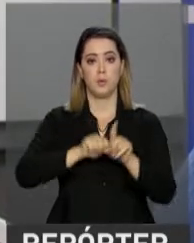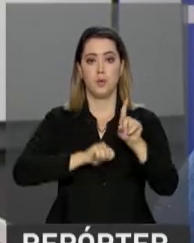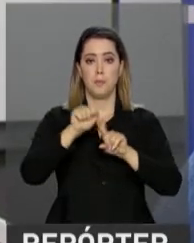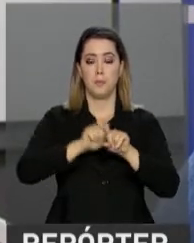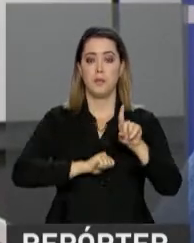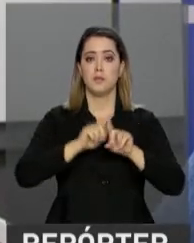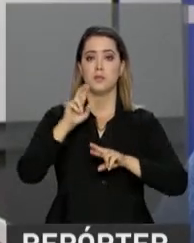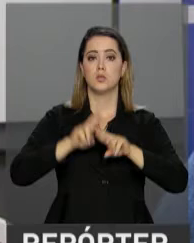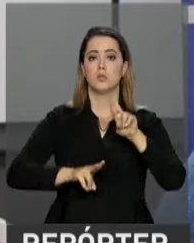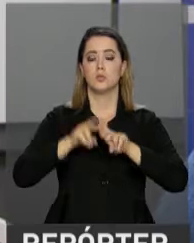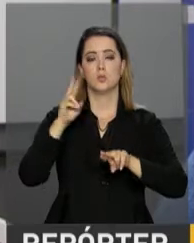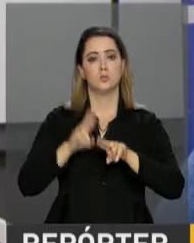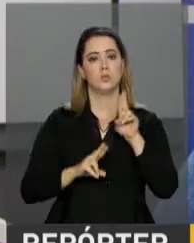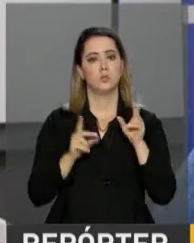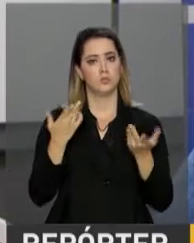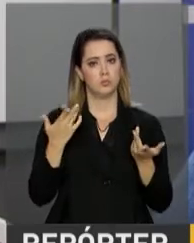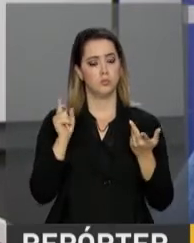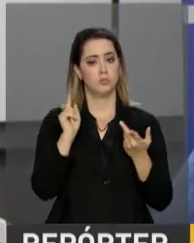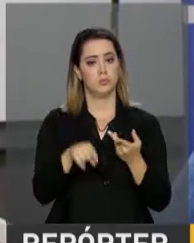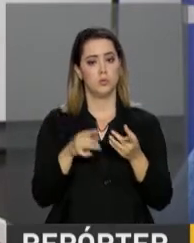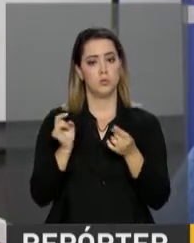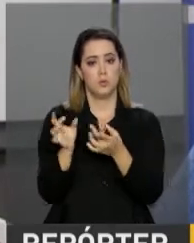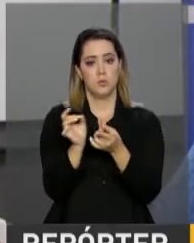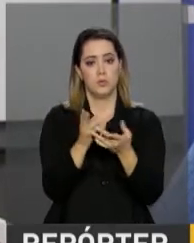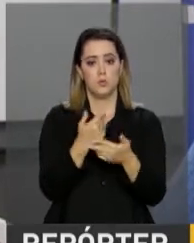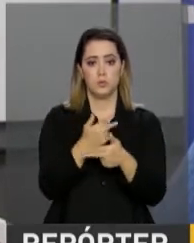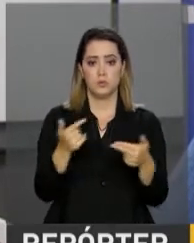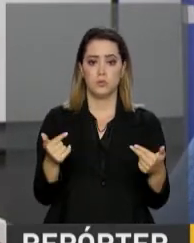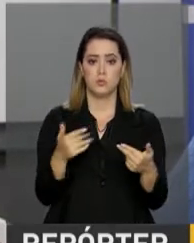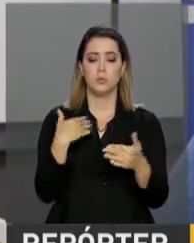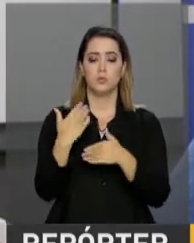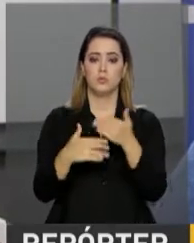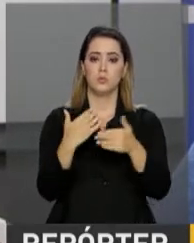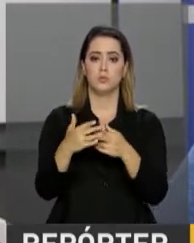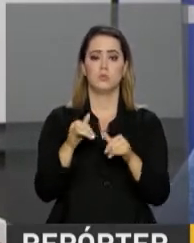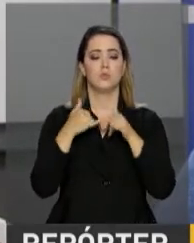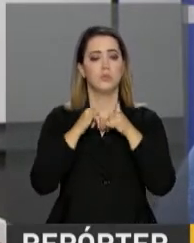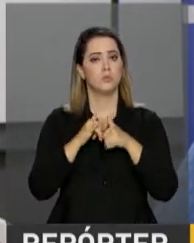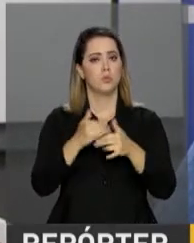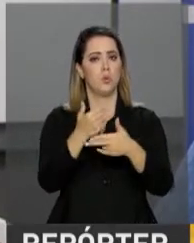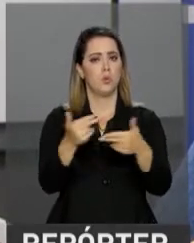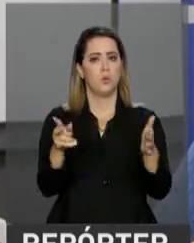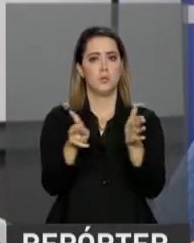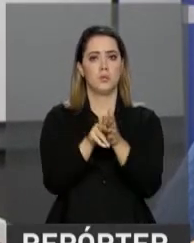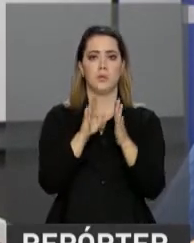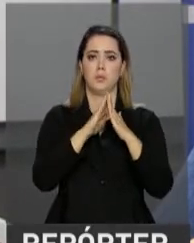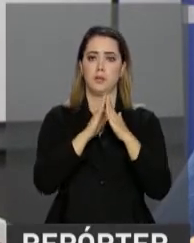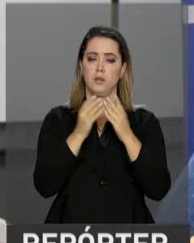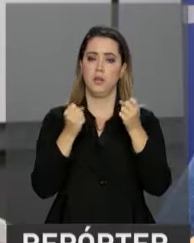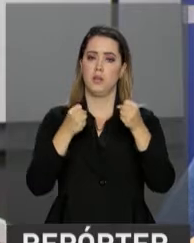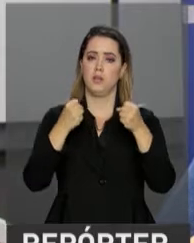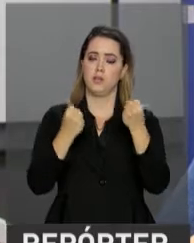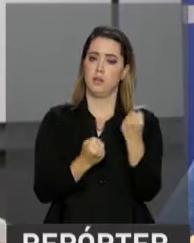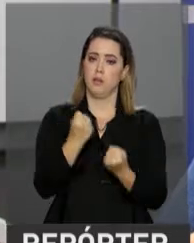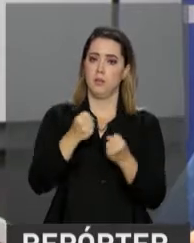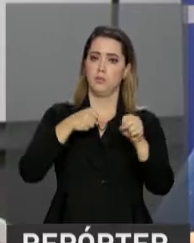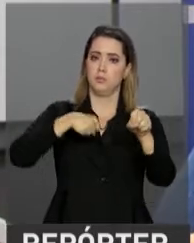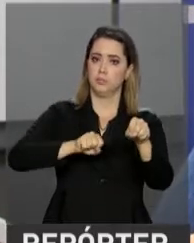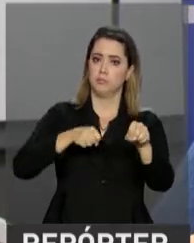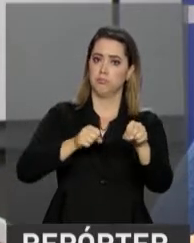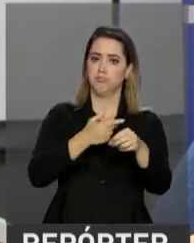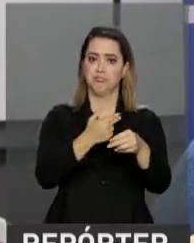foi para os as vendas de bens duráveis eletrodomésticos e veículos motos partes e peças